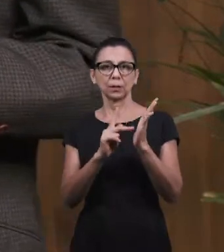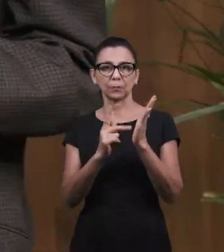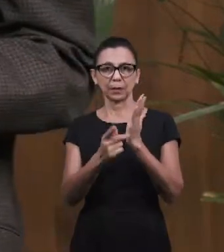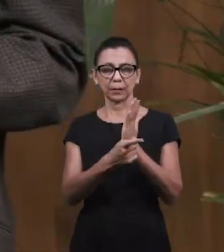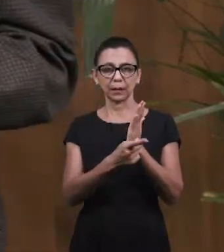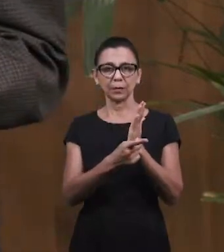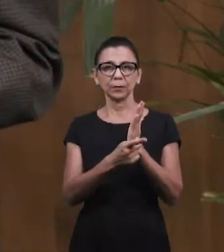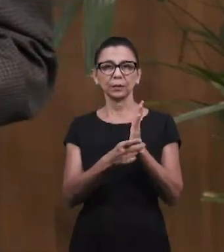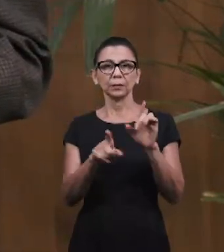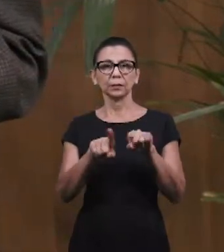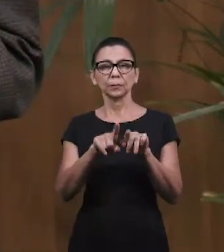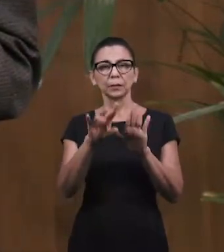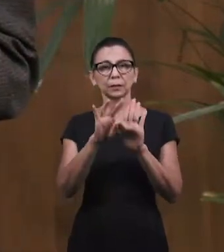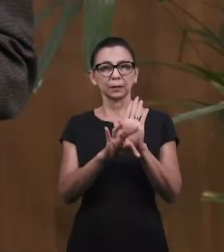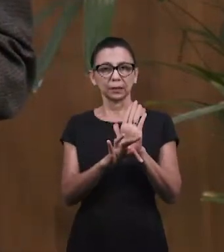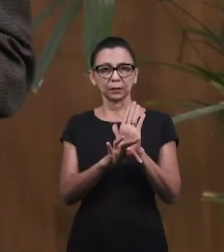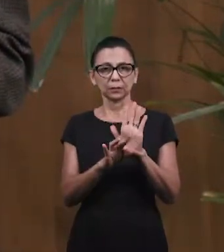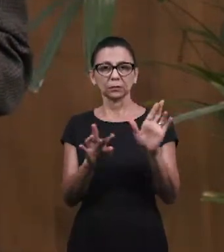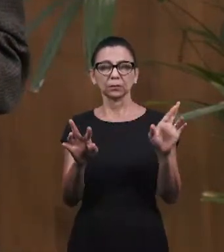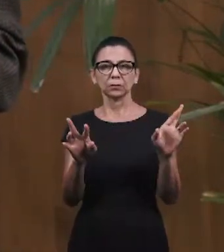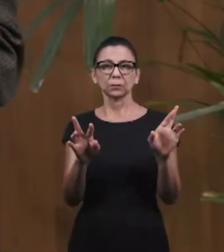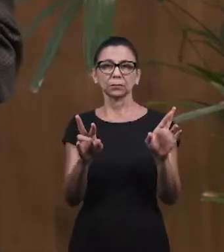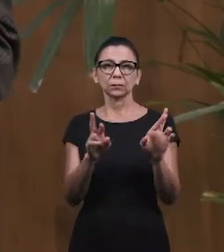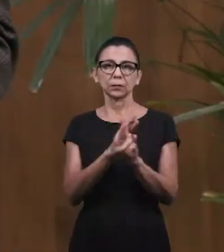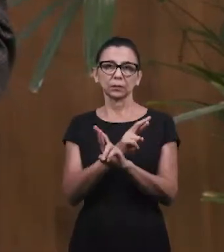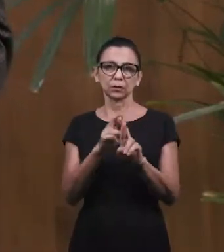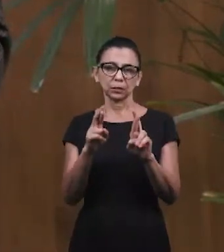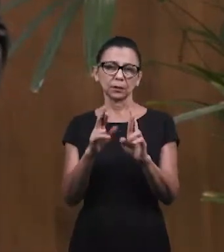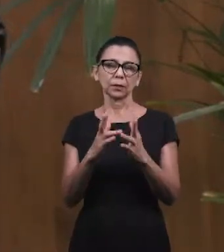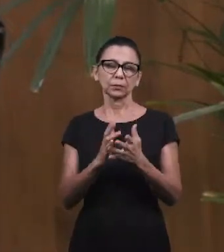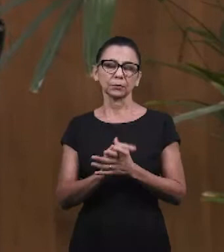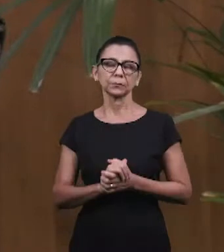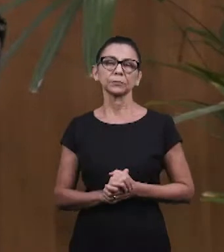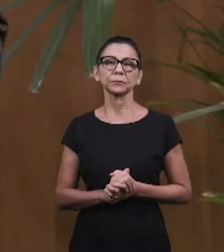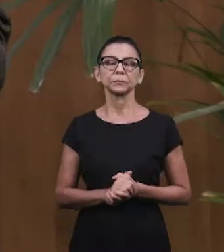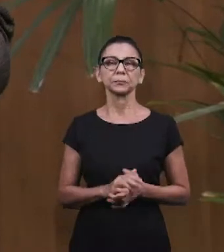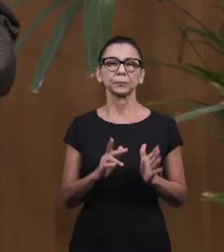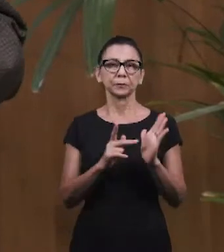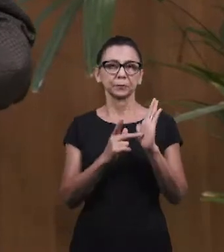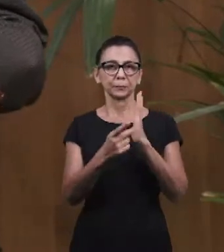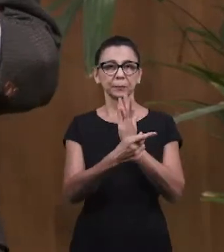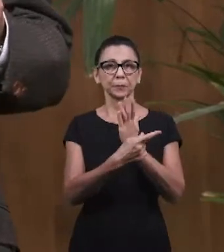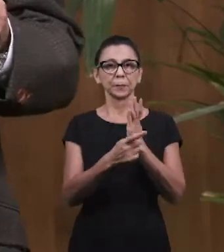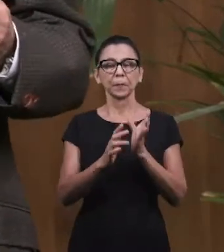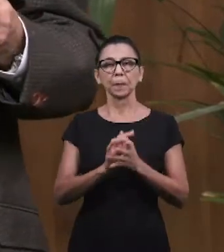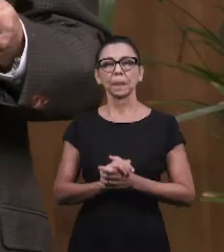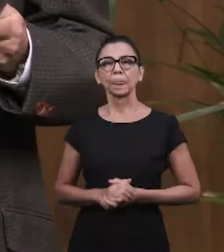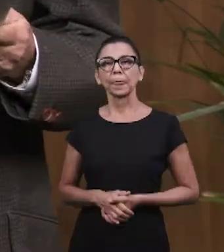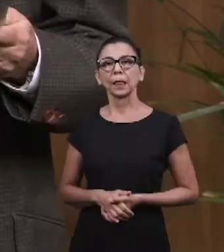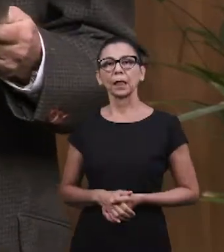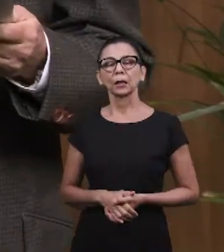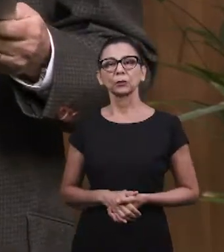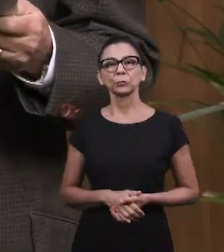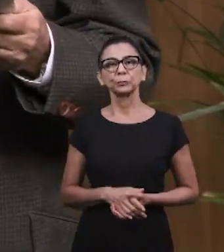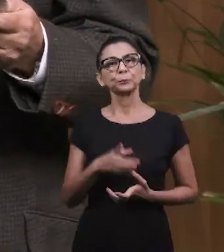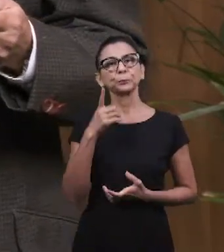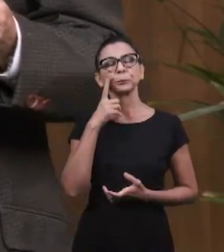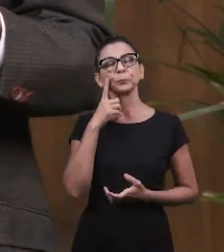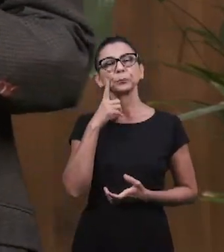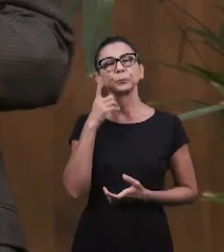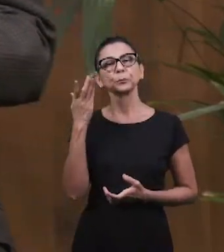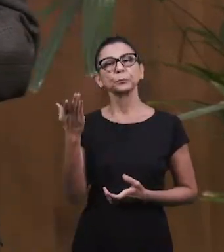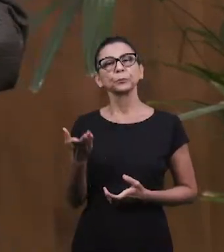do texto que estão relacionados aos convites feitos na parábola. E quem vai nos dar essa resposta é o